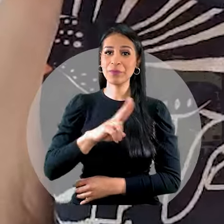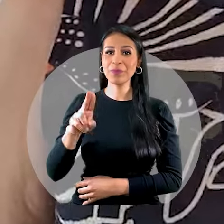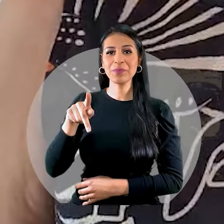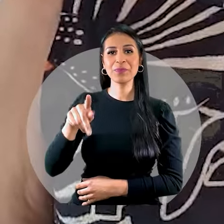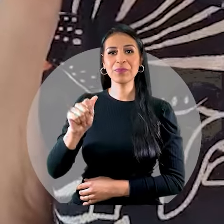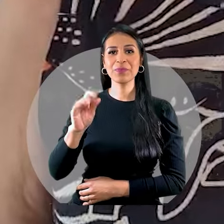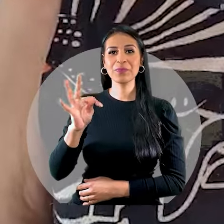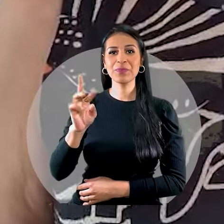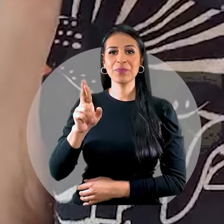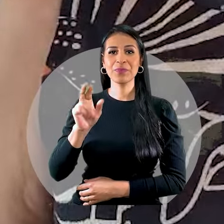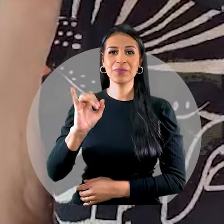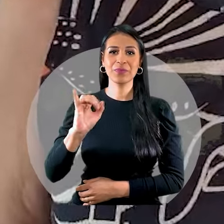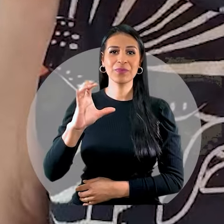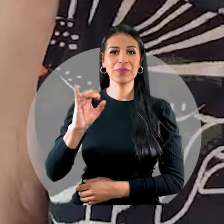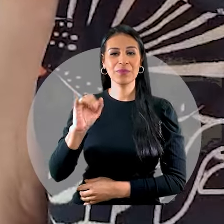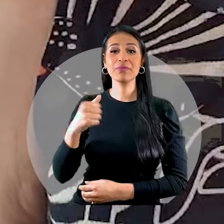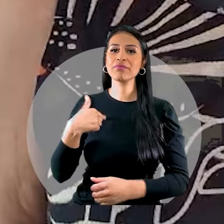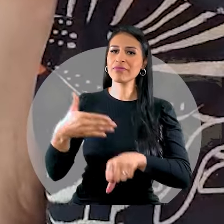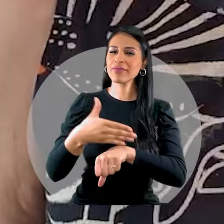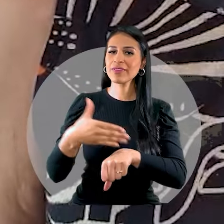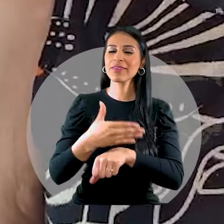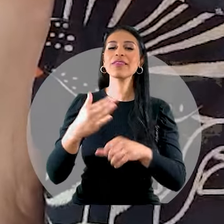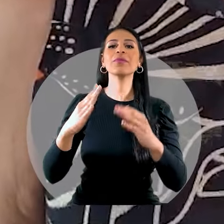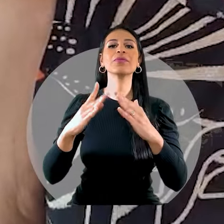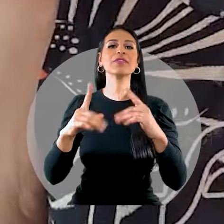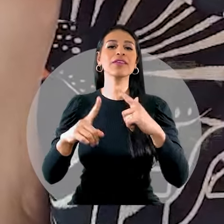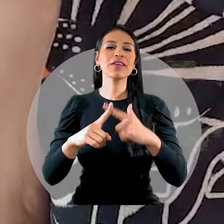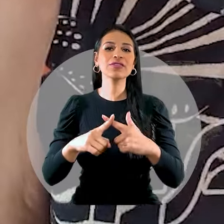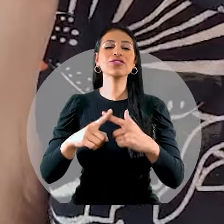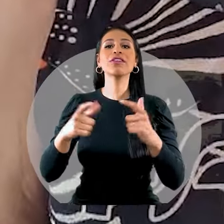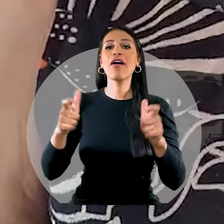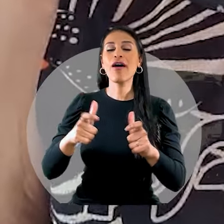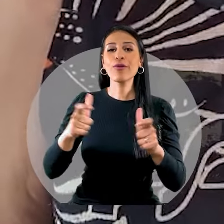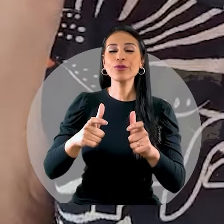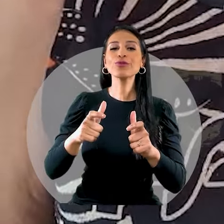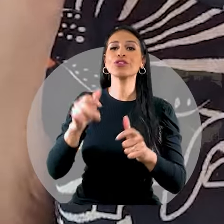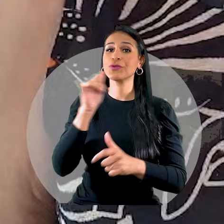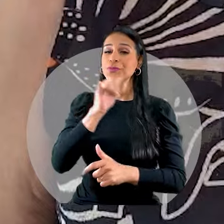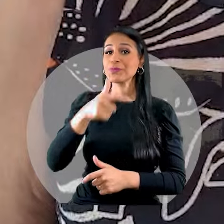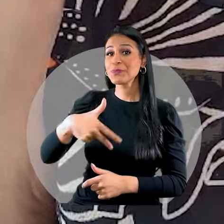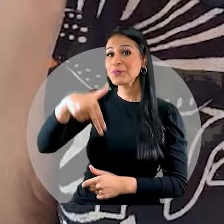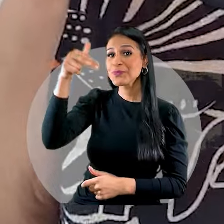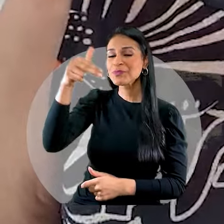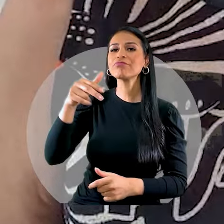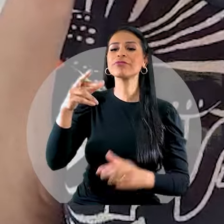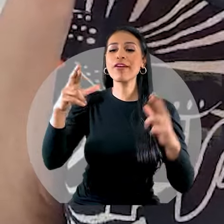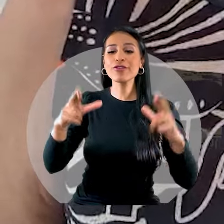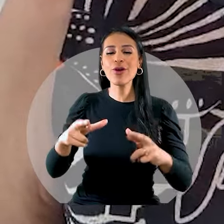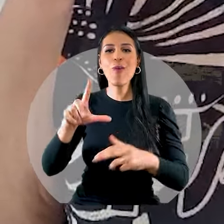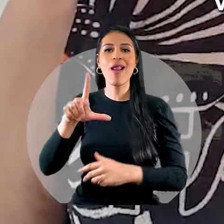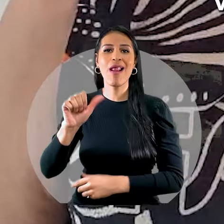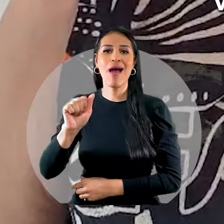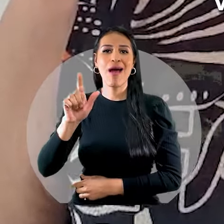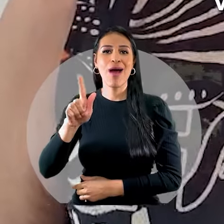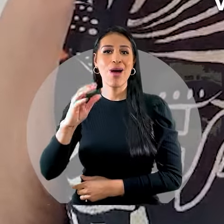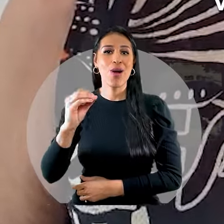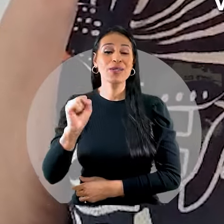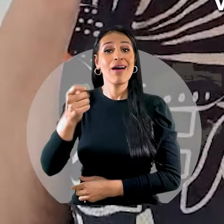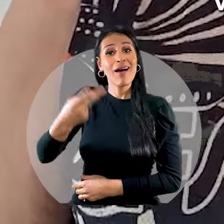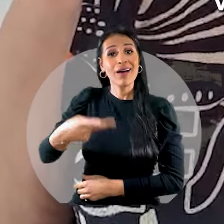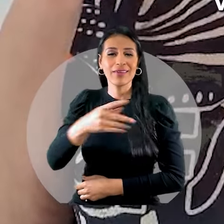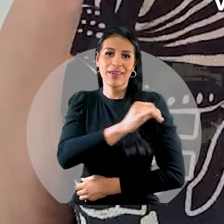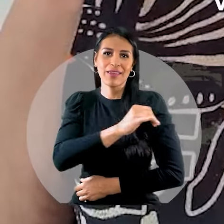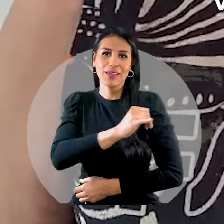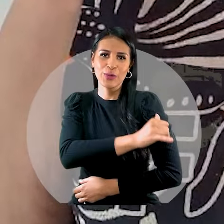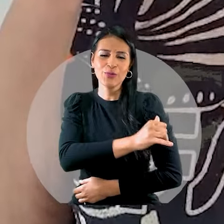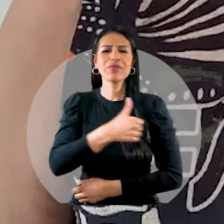Olá, meu nome é Patrícia Blumel e participo da comunidade Norte Fluminense na região dos Lagos, no Rio de Janeiro. Gostaria de